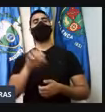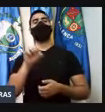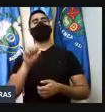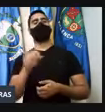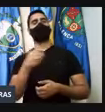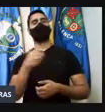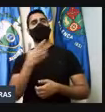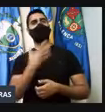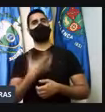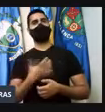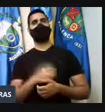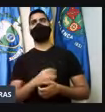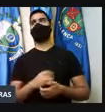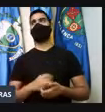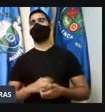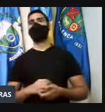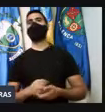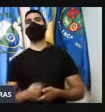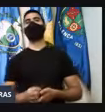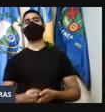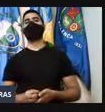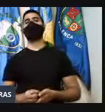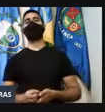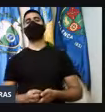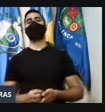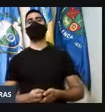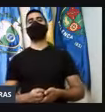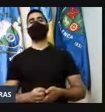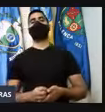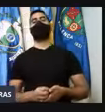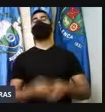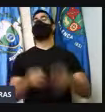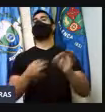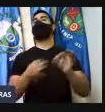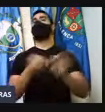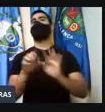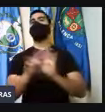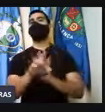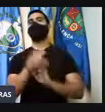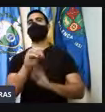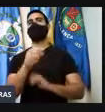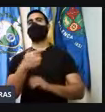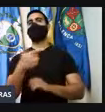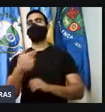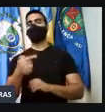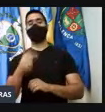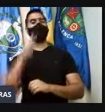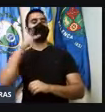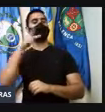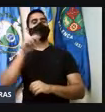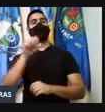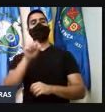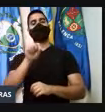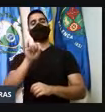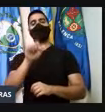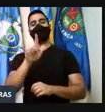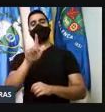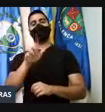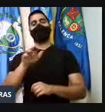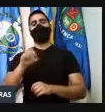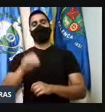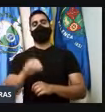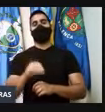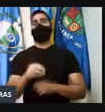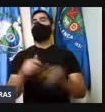8/12/2020. Parecer da Comissão de Constituição, Justiça e Redação, projeto de resolução 027/2020, vereador Silvio Graça. Fica concedido o